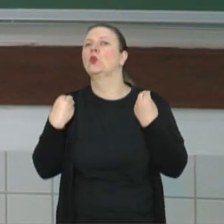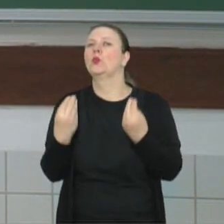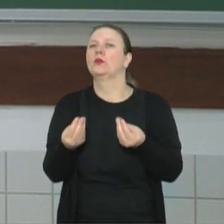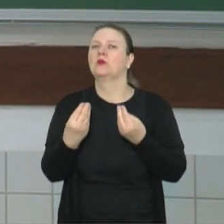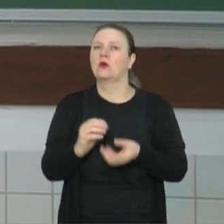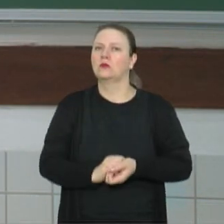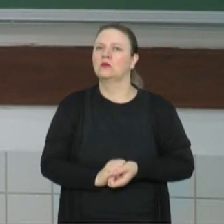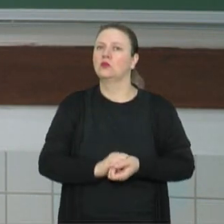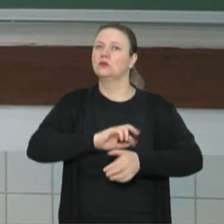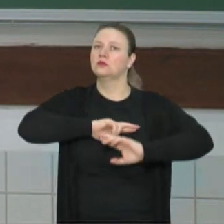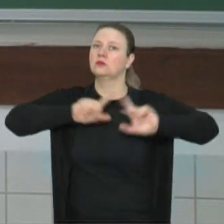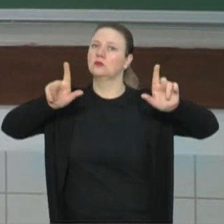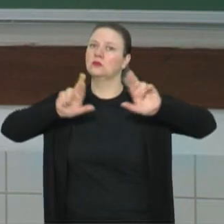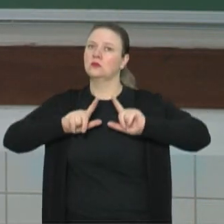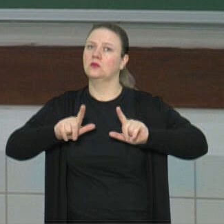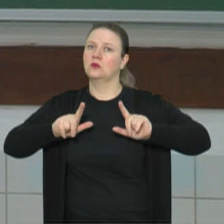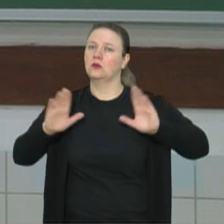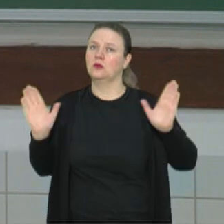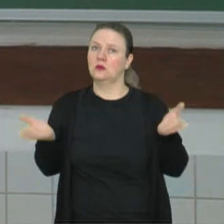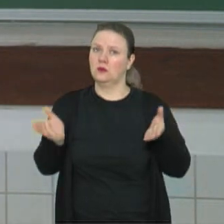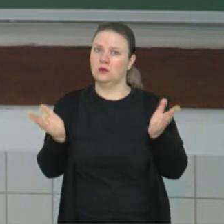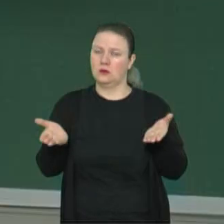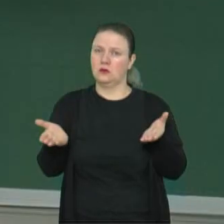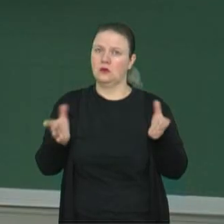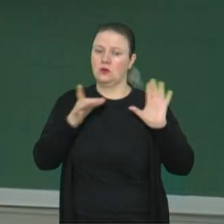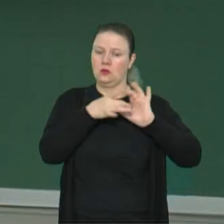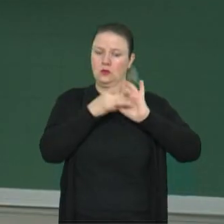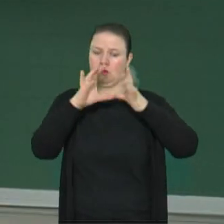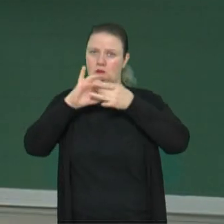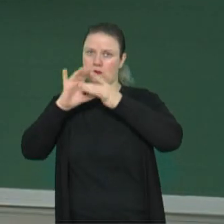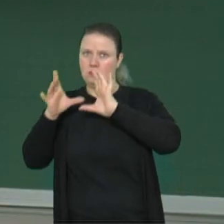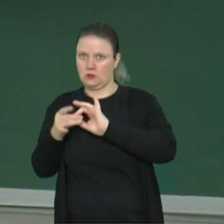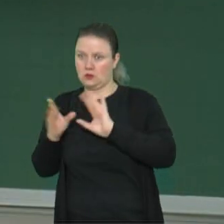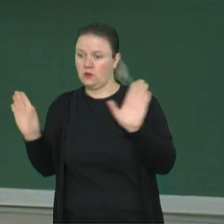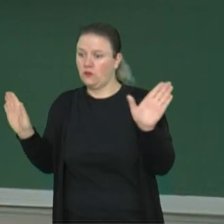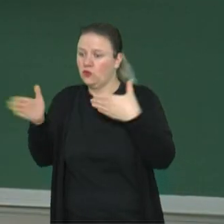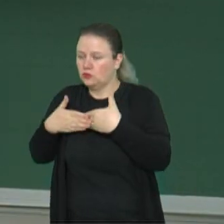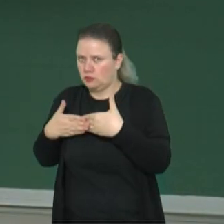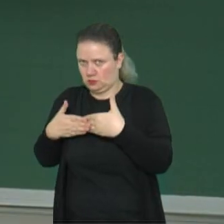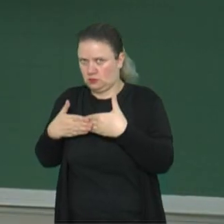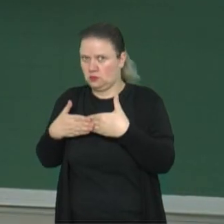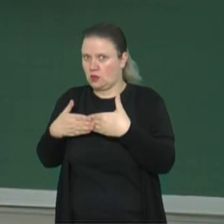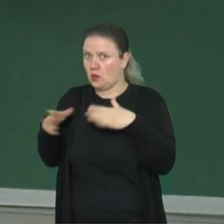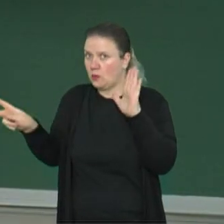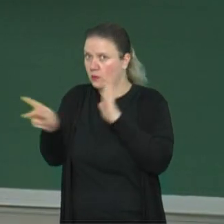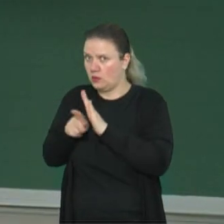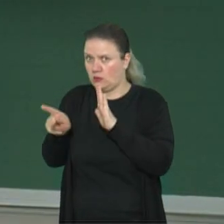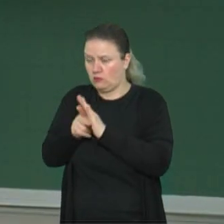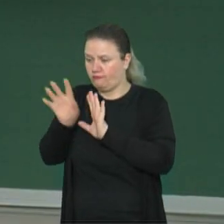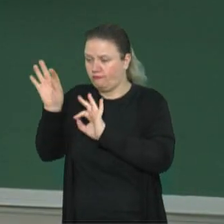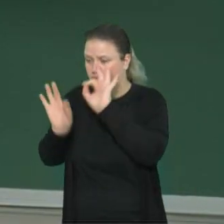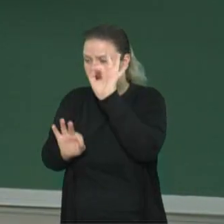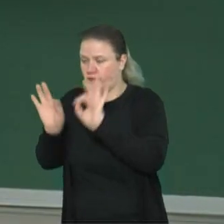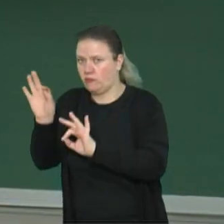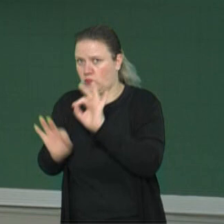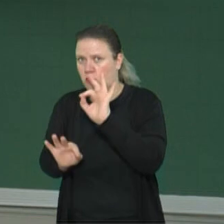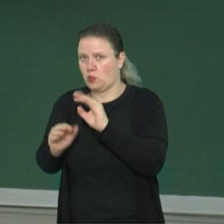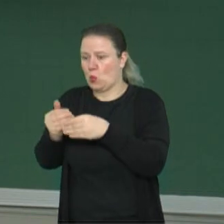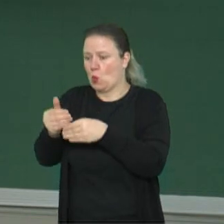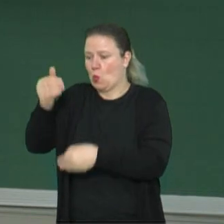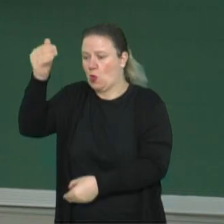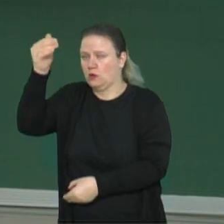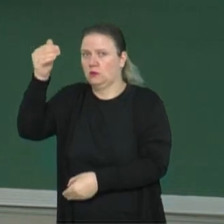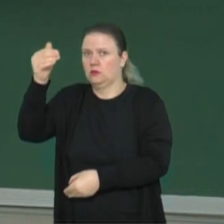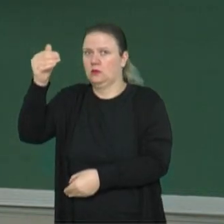parte de competição dentro das Olimpíadas é feita em paredões específicos para isso. Então são paredões